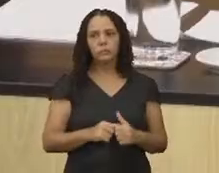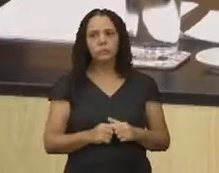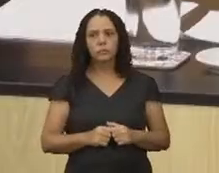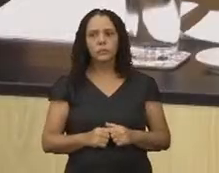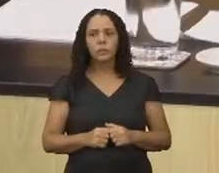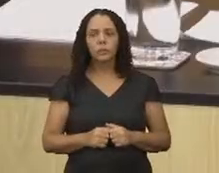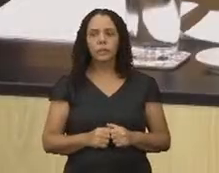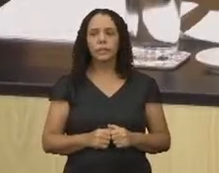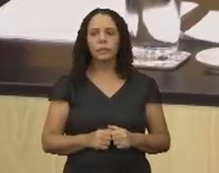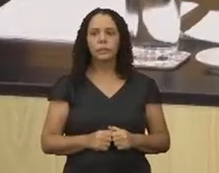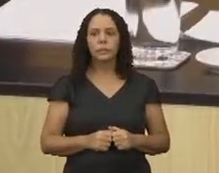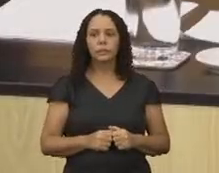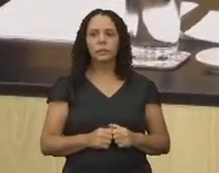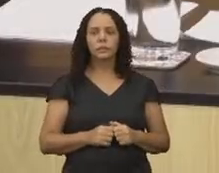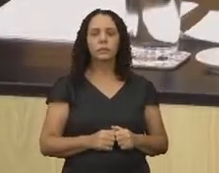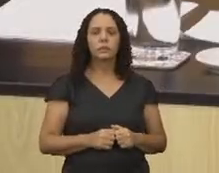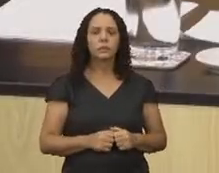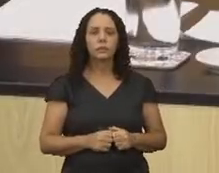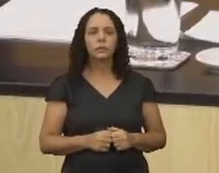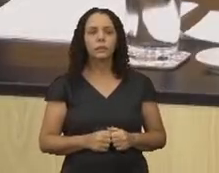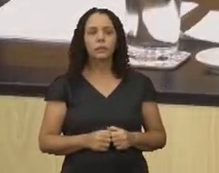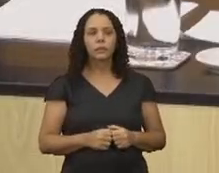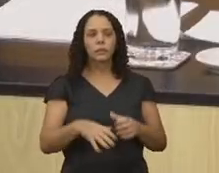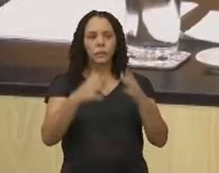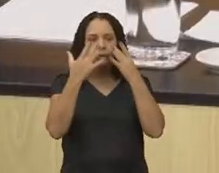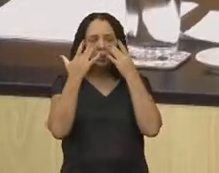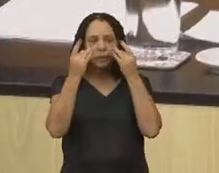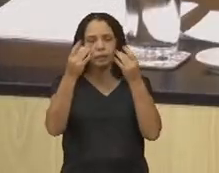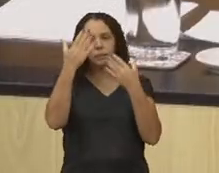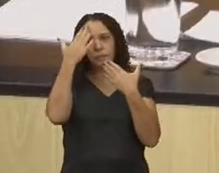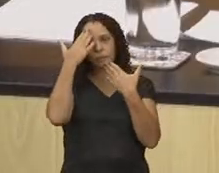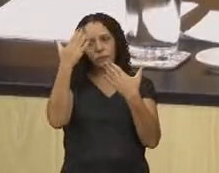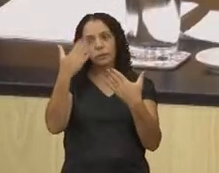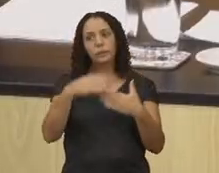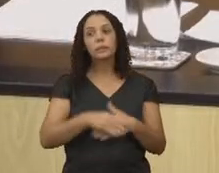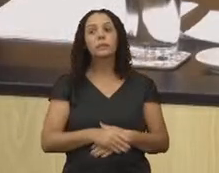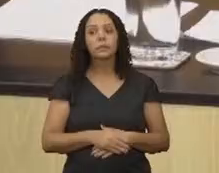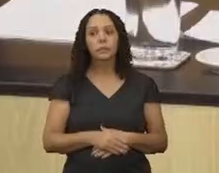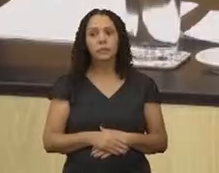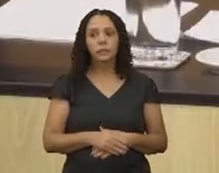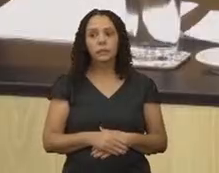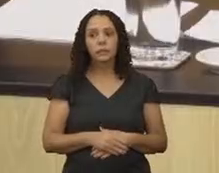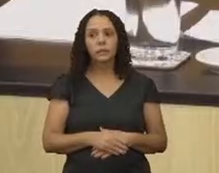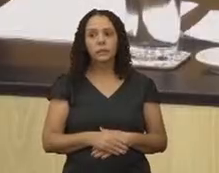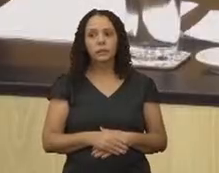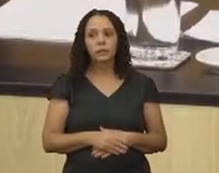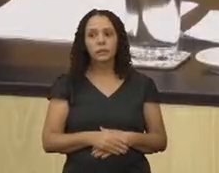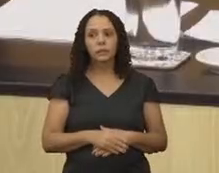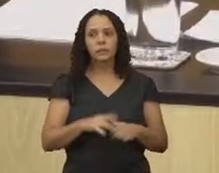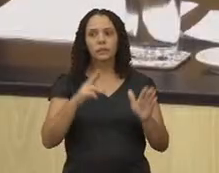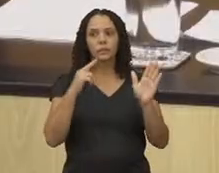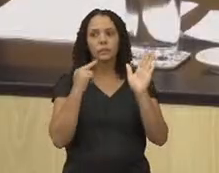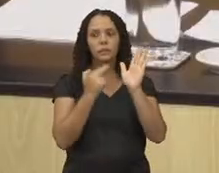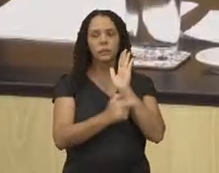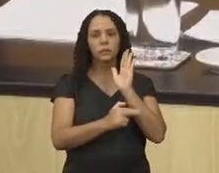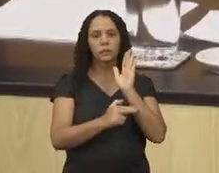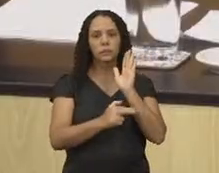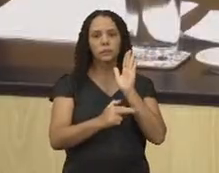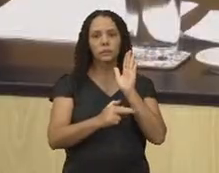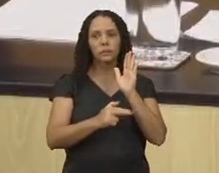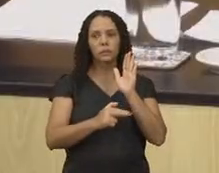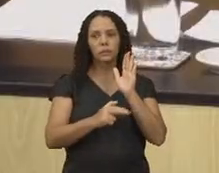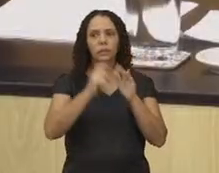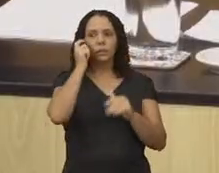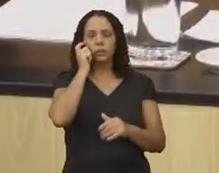empresa. E antecipando agradecimento pela atenção dispensada, subscrevemos. Autoria, vereador Gabriel Belém. Não foi